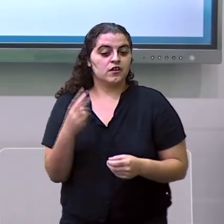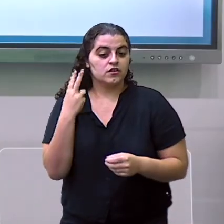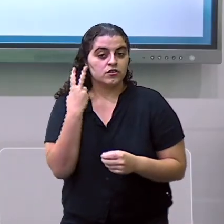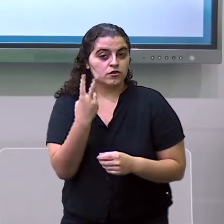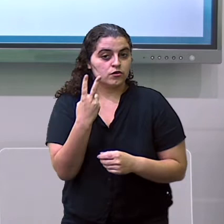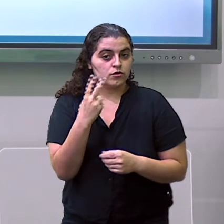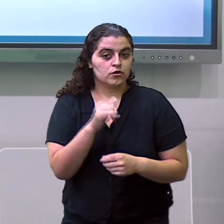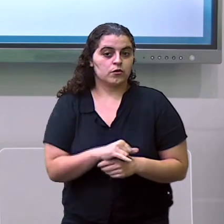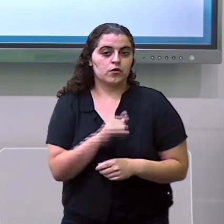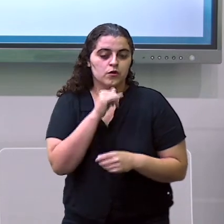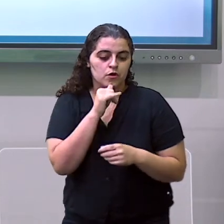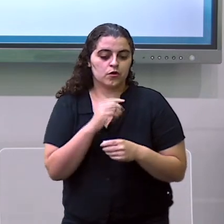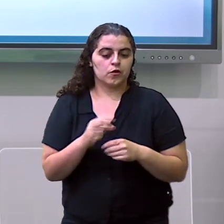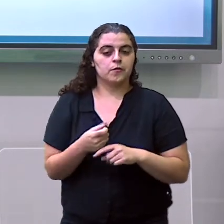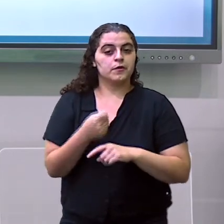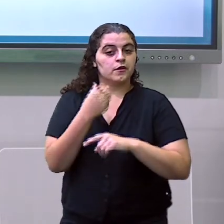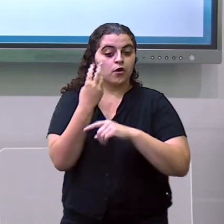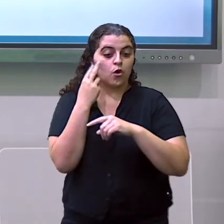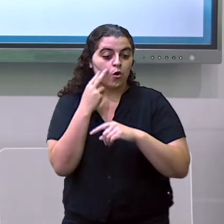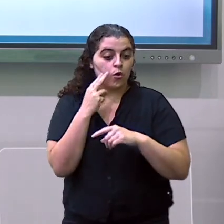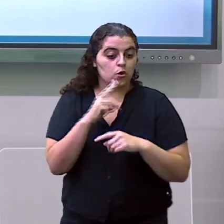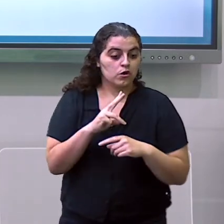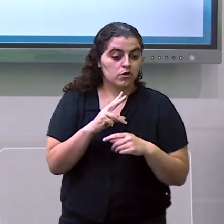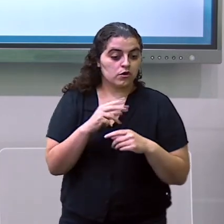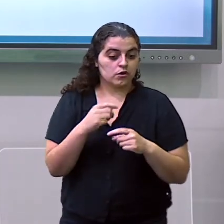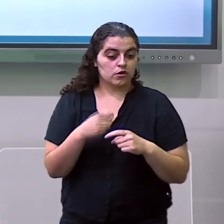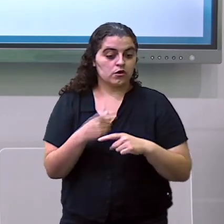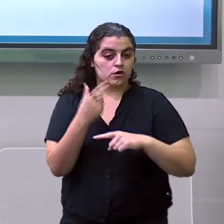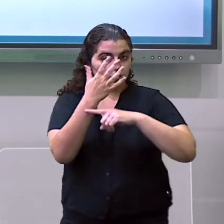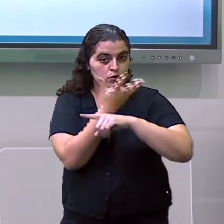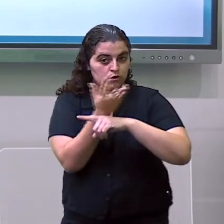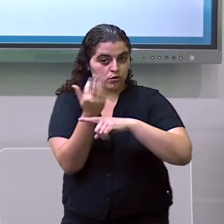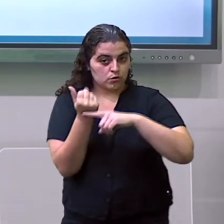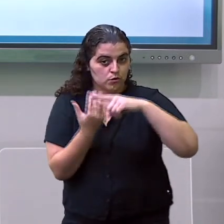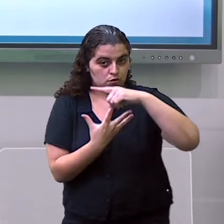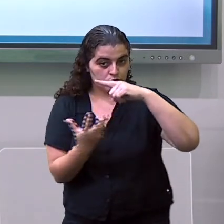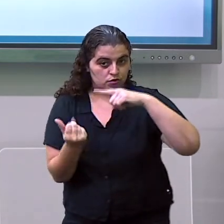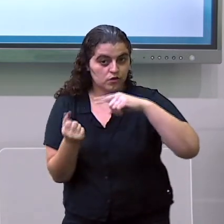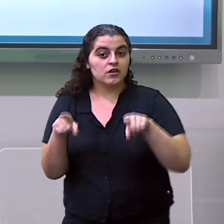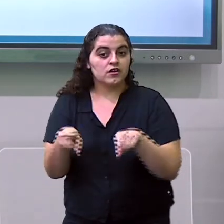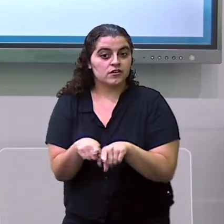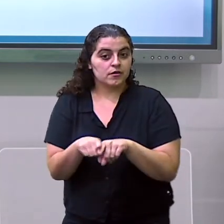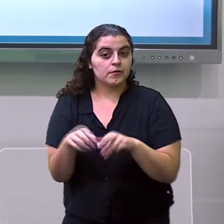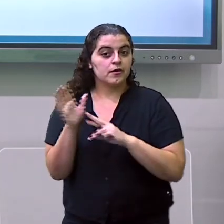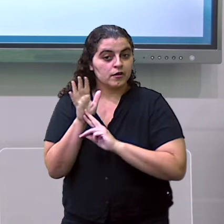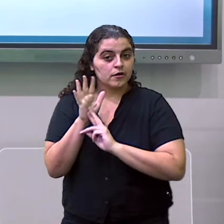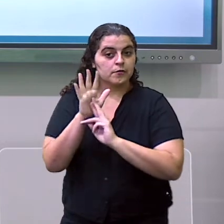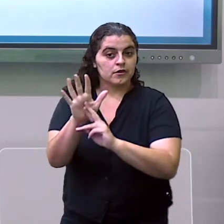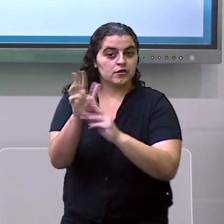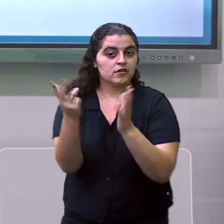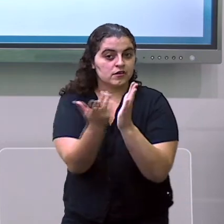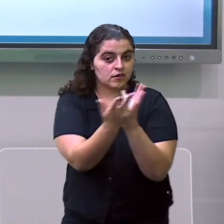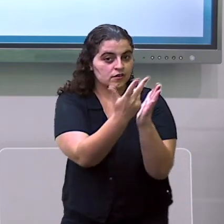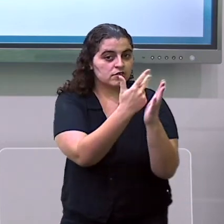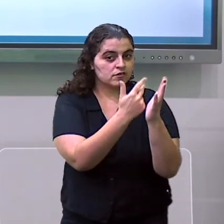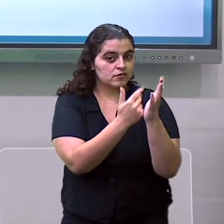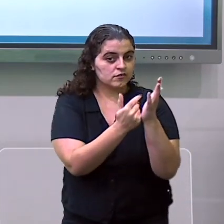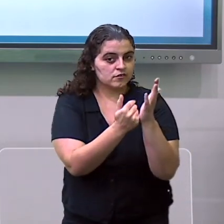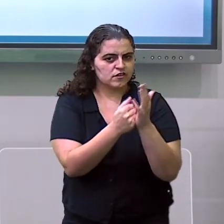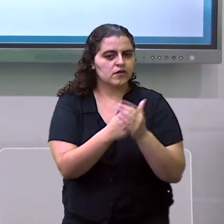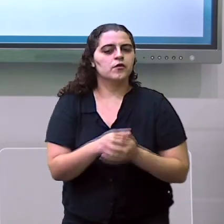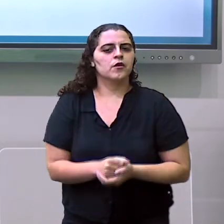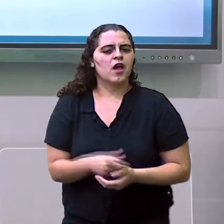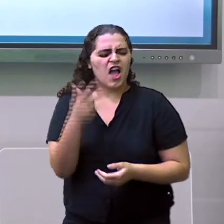né? Fracionar um número olhando de uma fração para o desenho e representar uma fração no